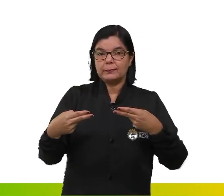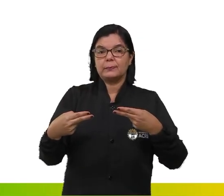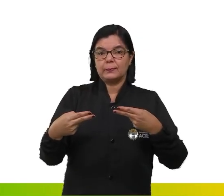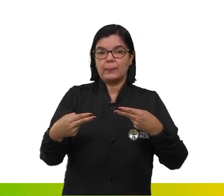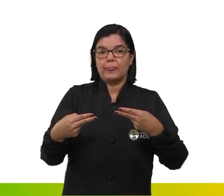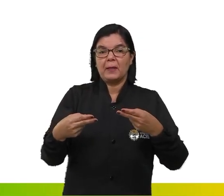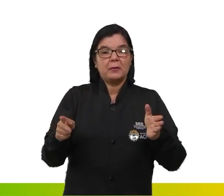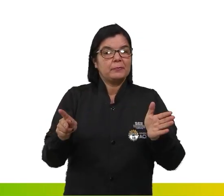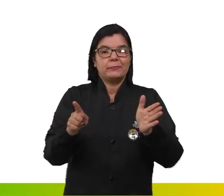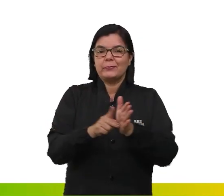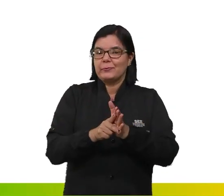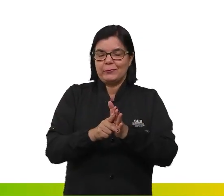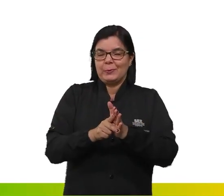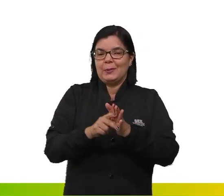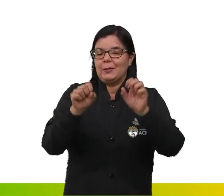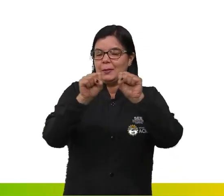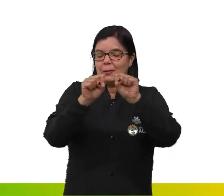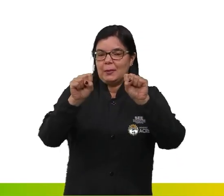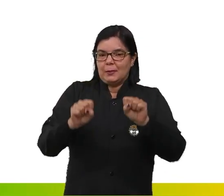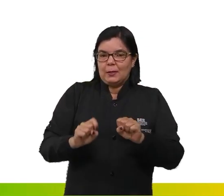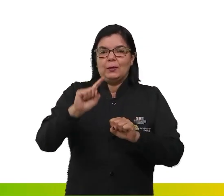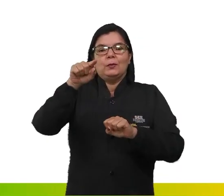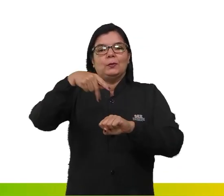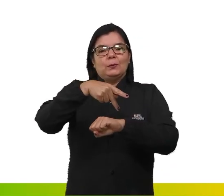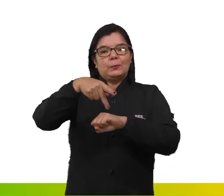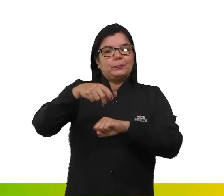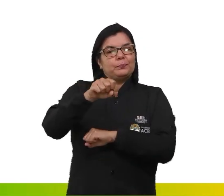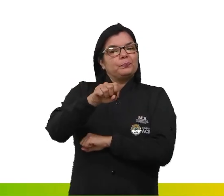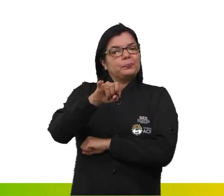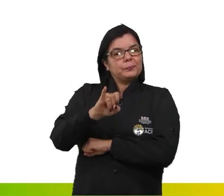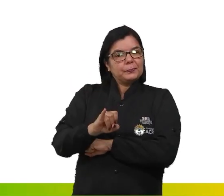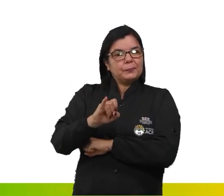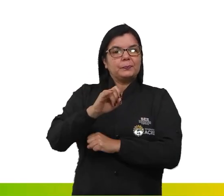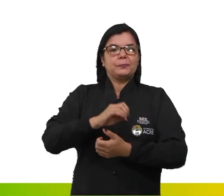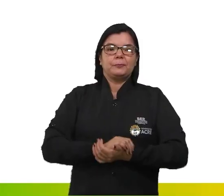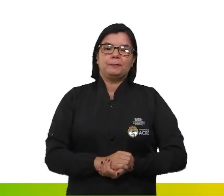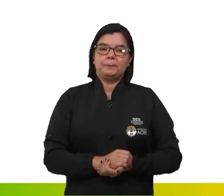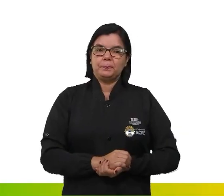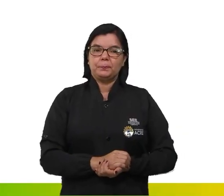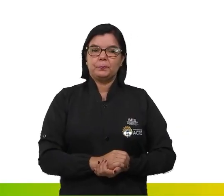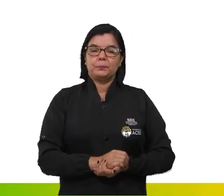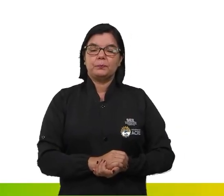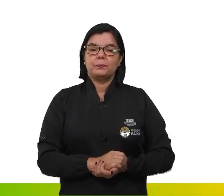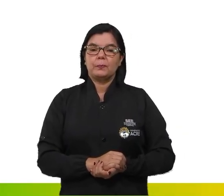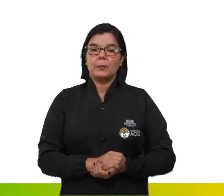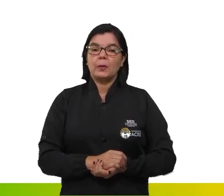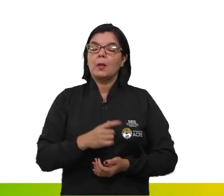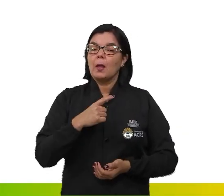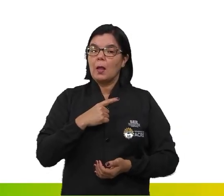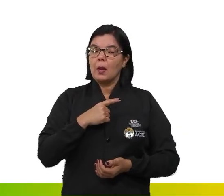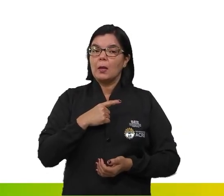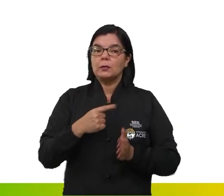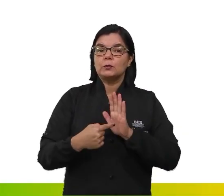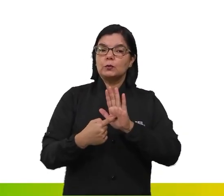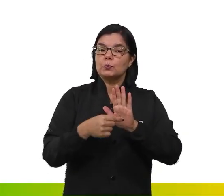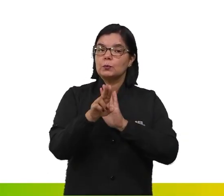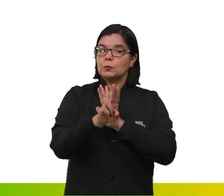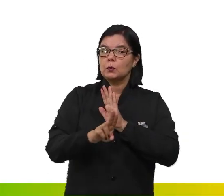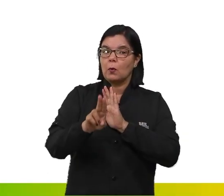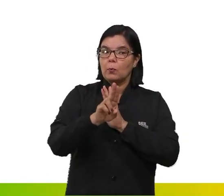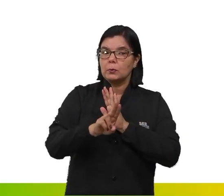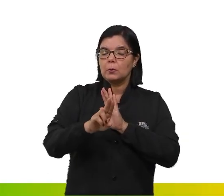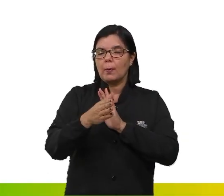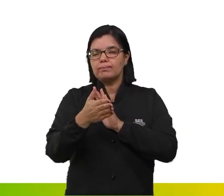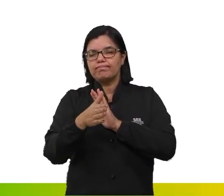que não faz parte do sistema internacional, aquele OSI que nós estamos acostumados. Elas costumam ser usadas de